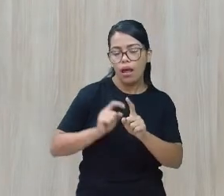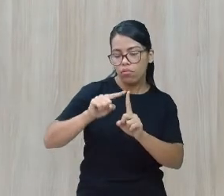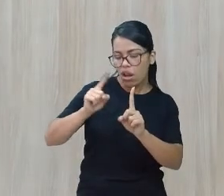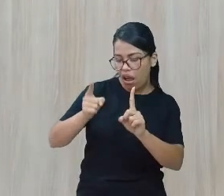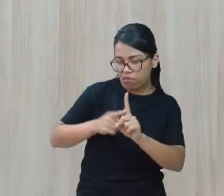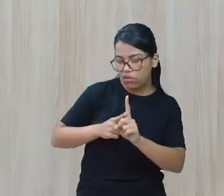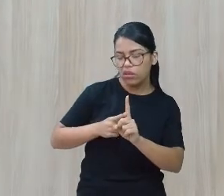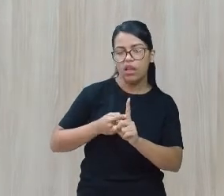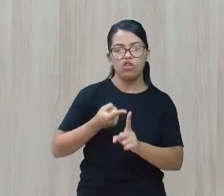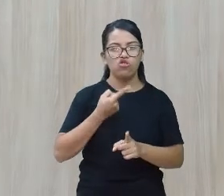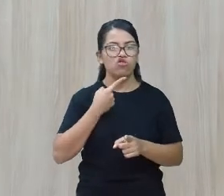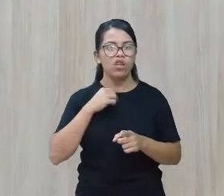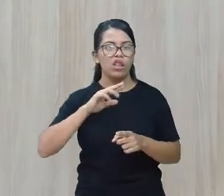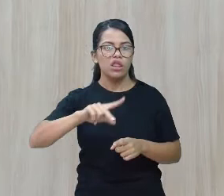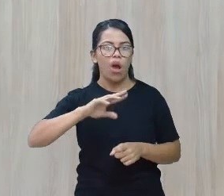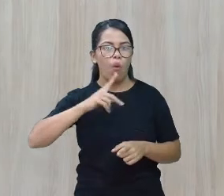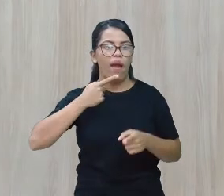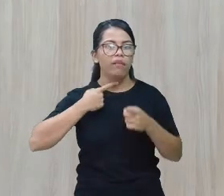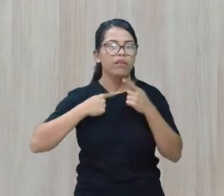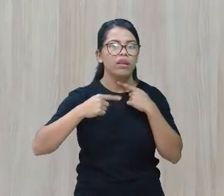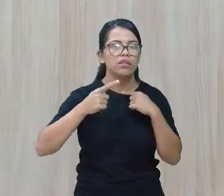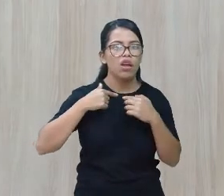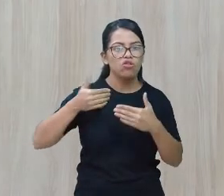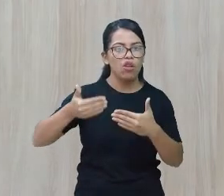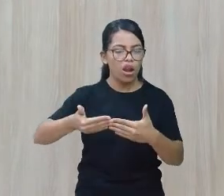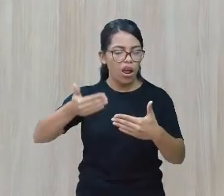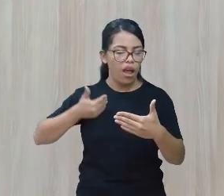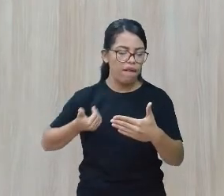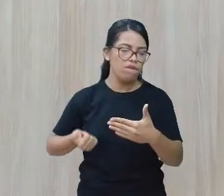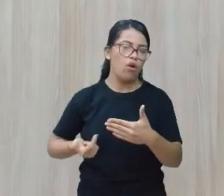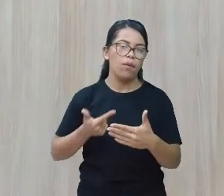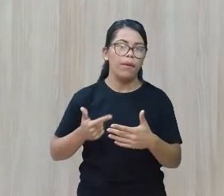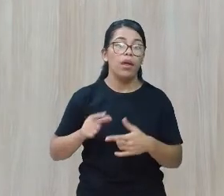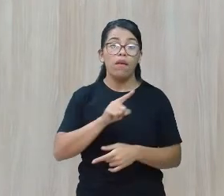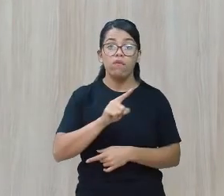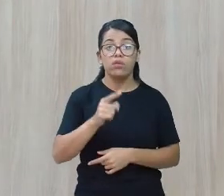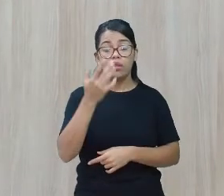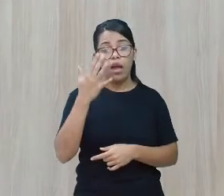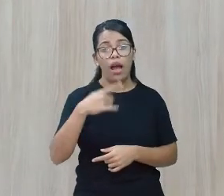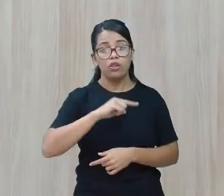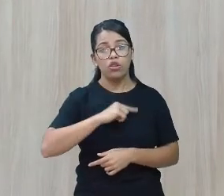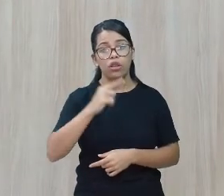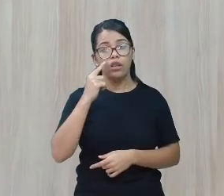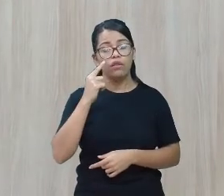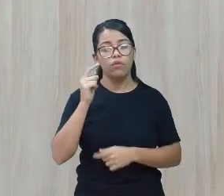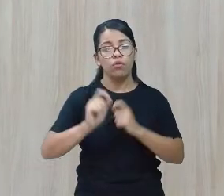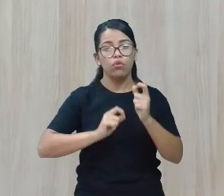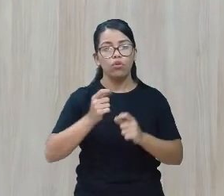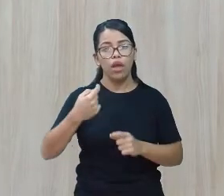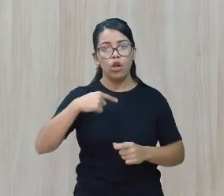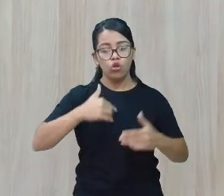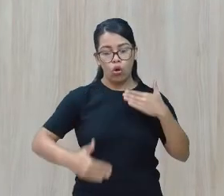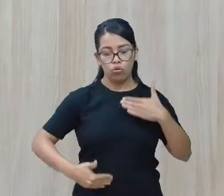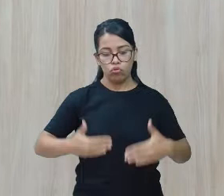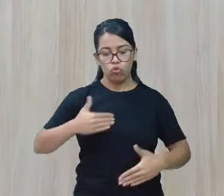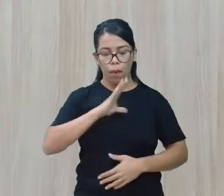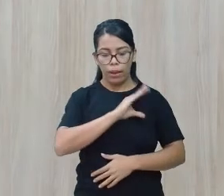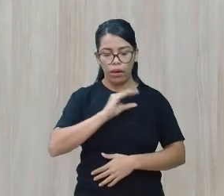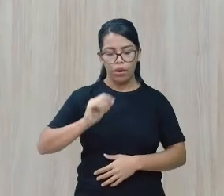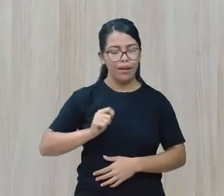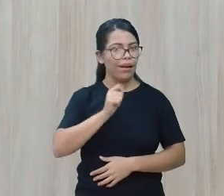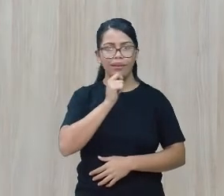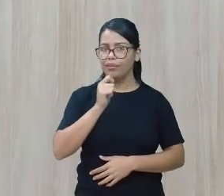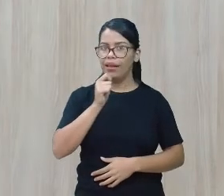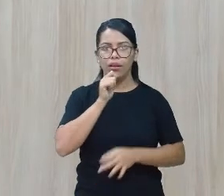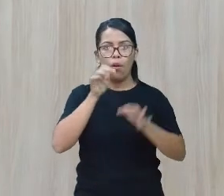na adolescência, quer dizer, fora da época, seu corpo, nós vimos que o corpo nosso na adolescência ainda não está preparado para